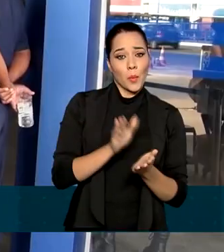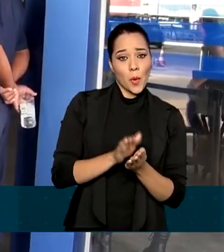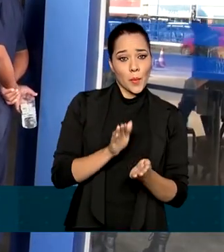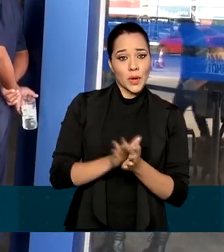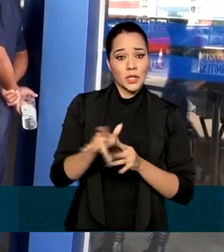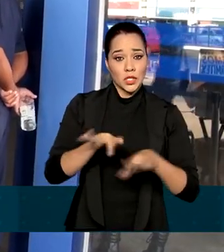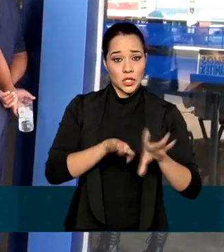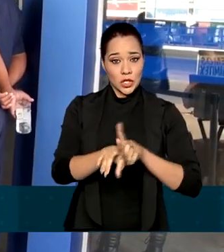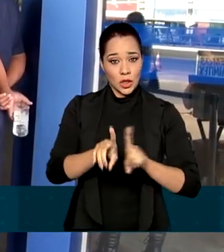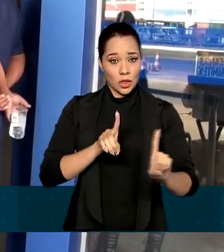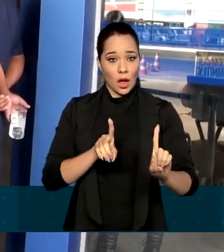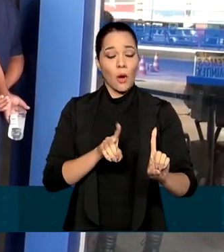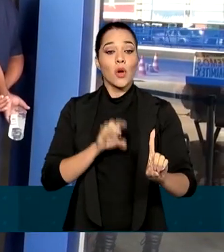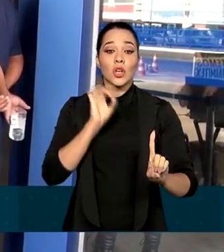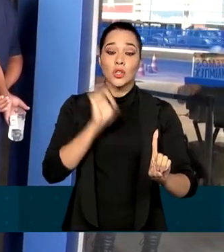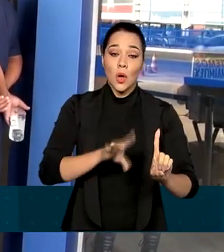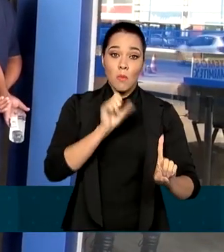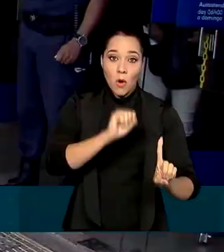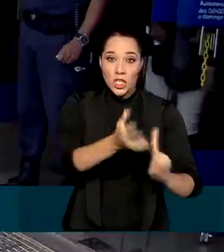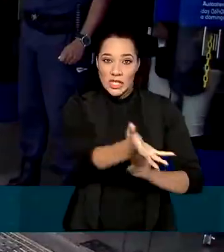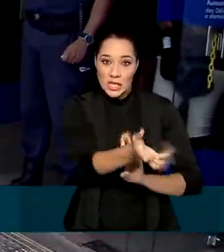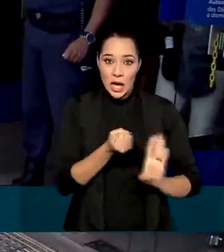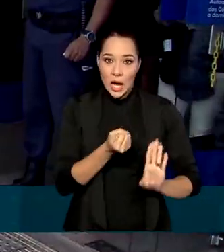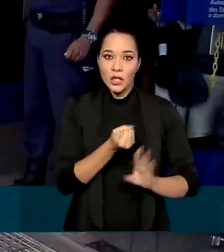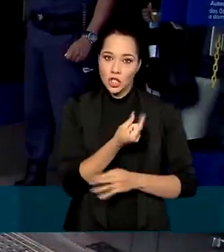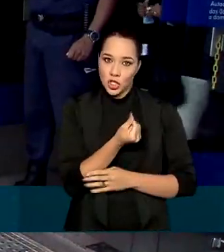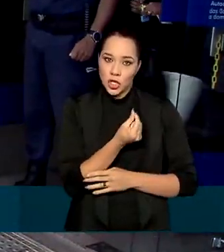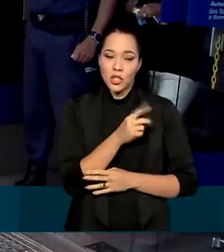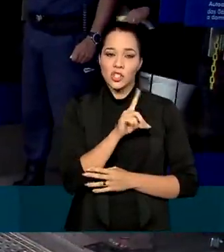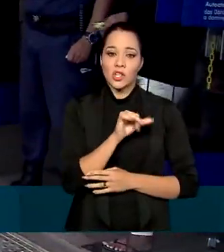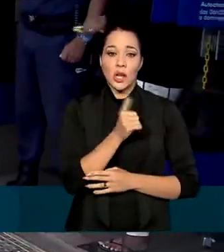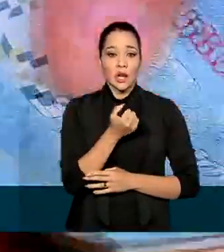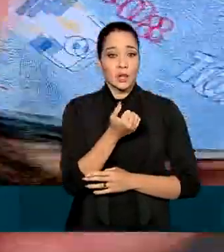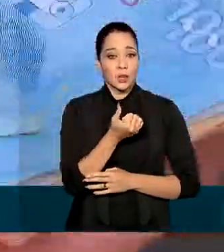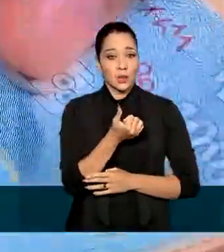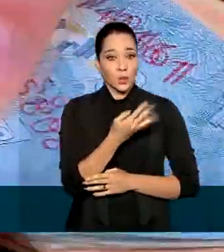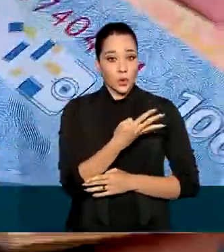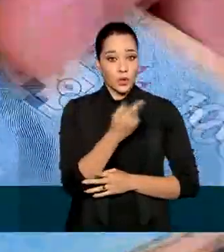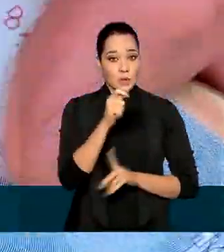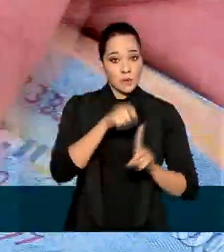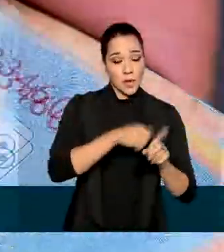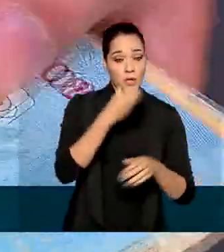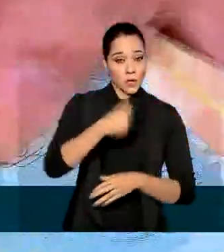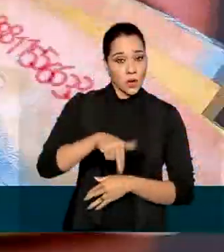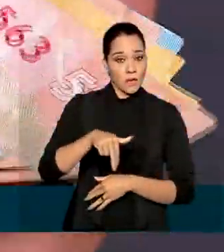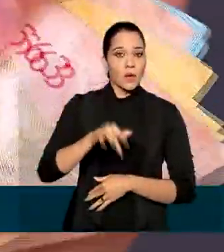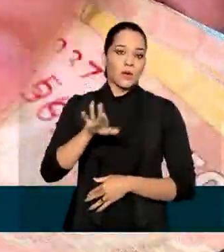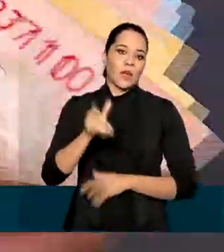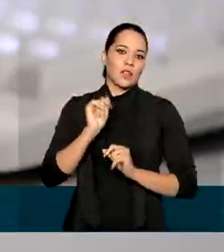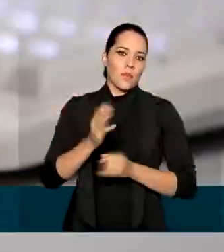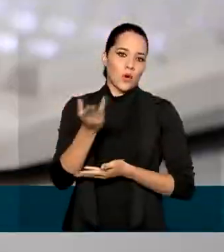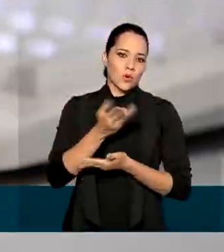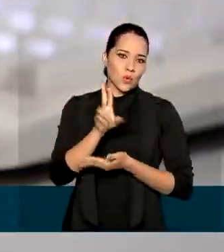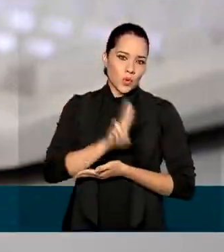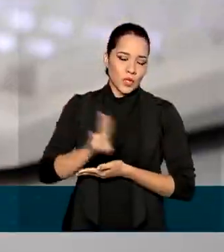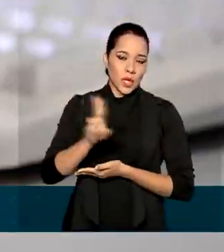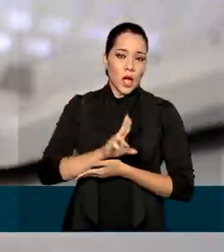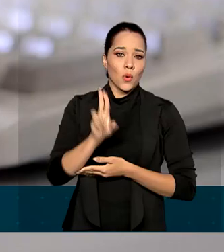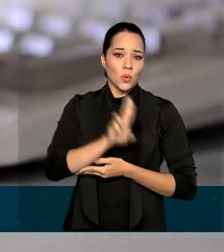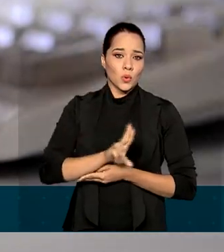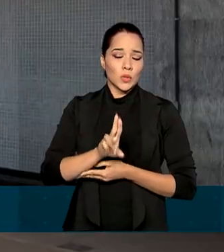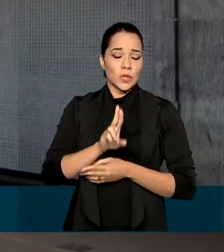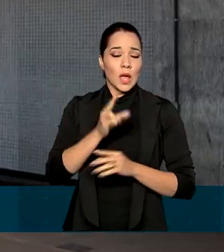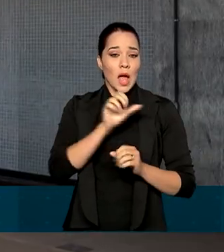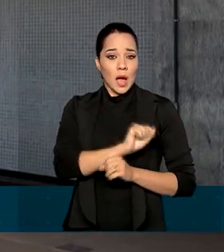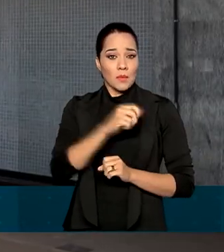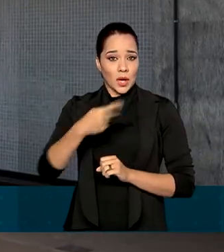poupança digital e só poderá ser sacado a partir do dia 14 de novembro. Mas já pode ser movimentado pelo aplicativo Caixa Tem,